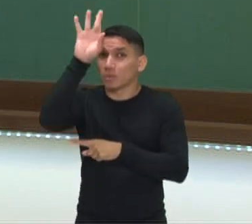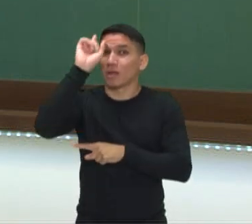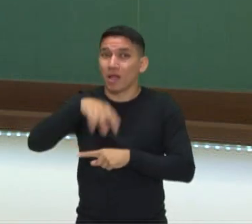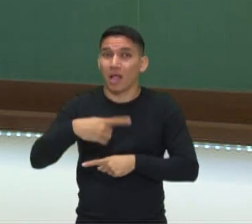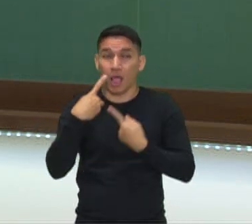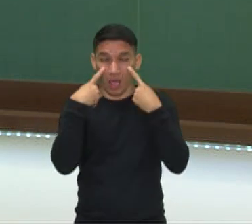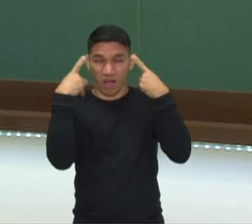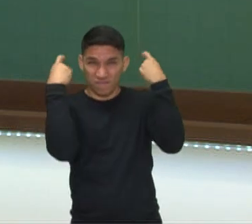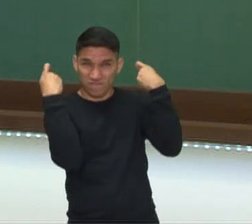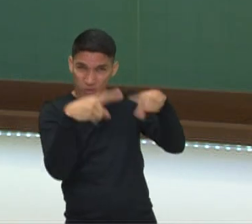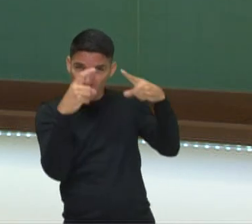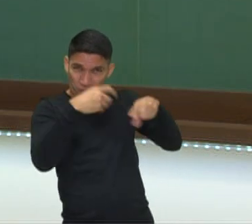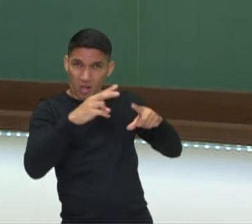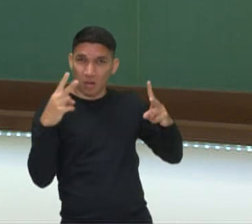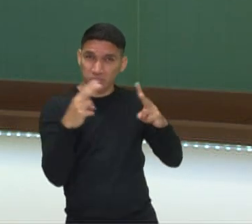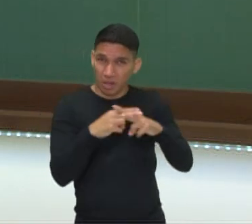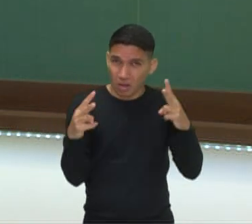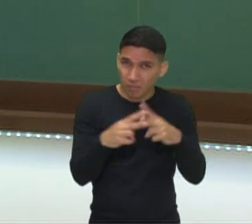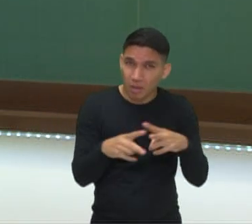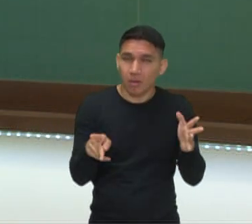das brigas dos